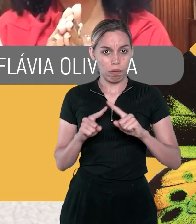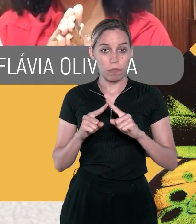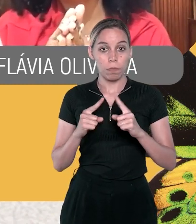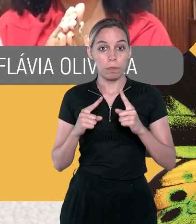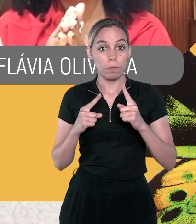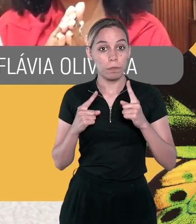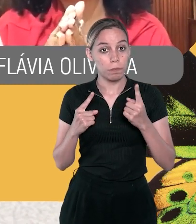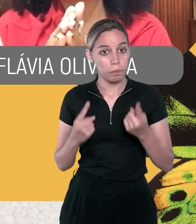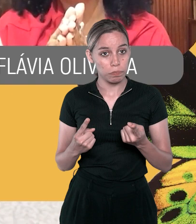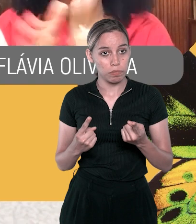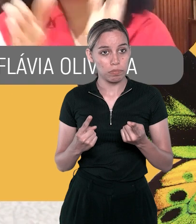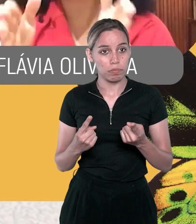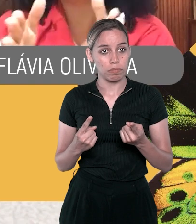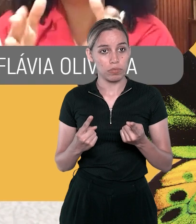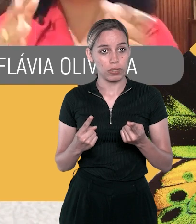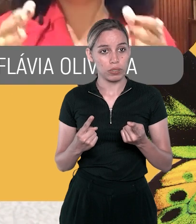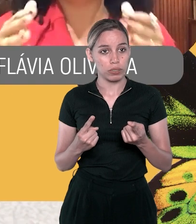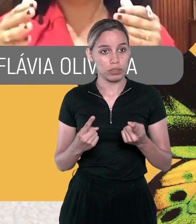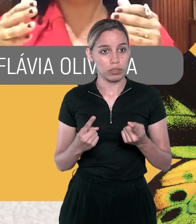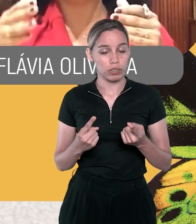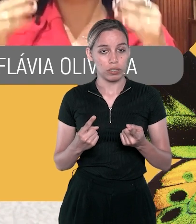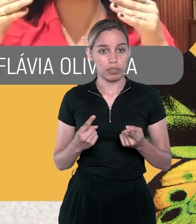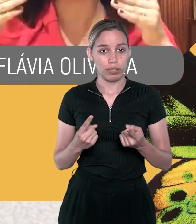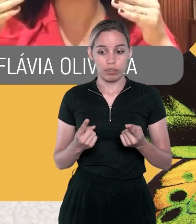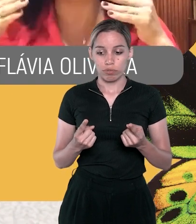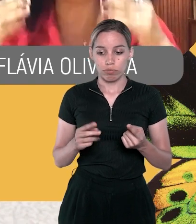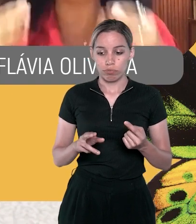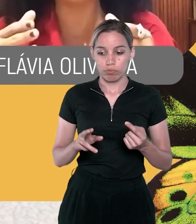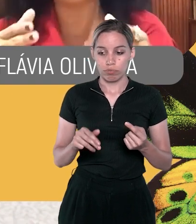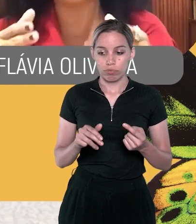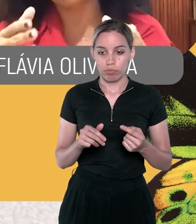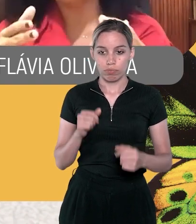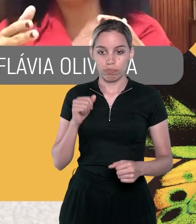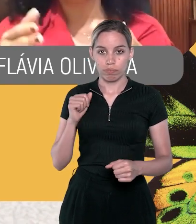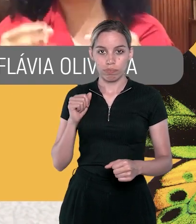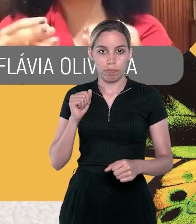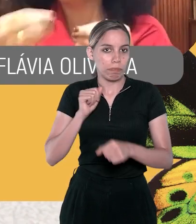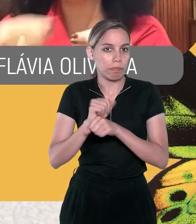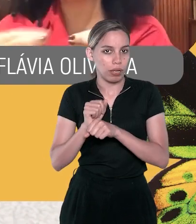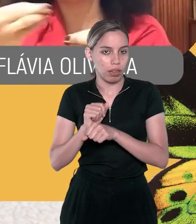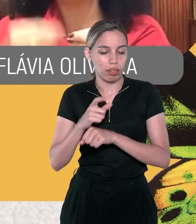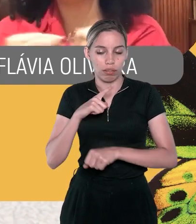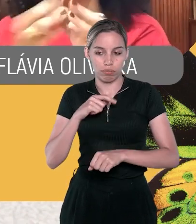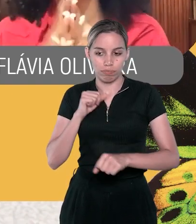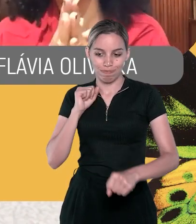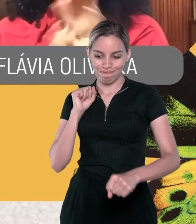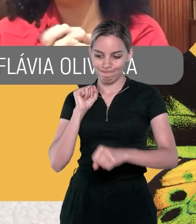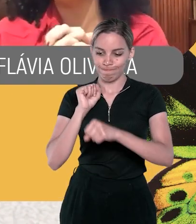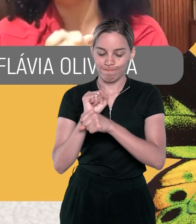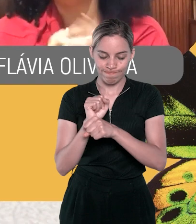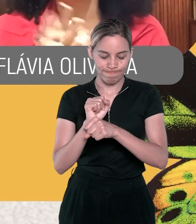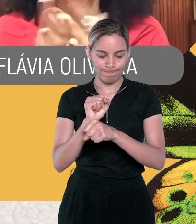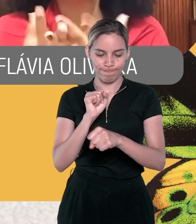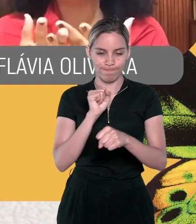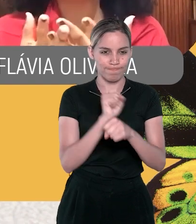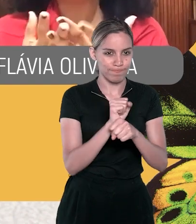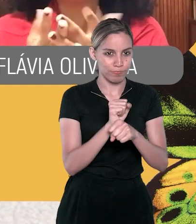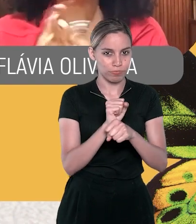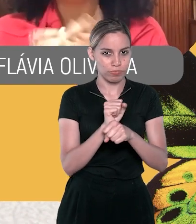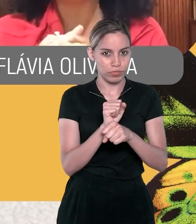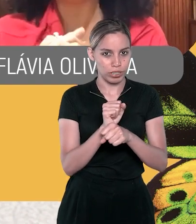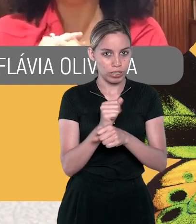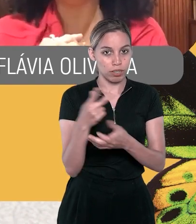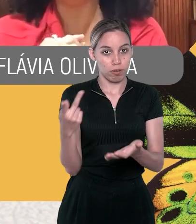elas não prosseguem, né? Tem muitas rupturas, e isso é muito típico desse momento. Eu queria dar